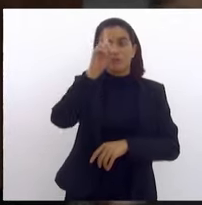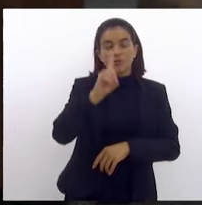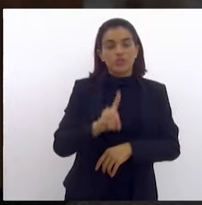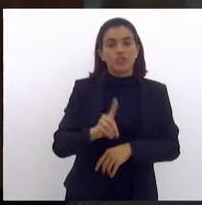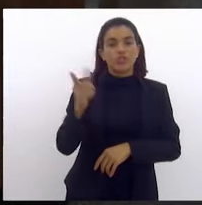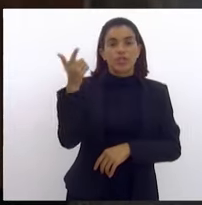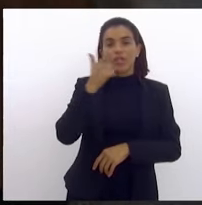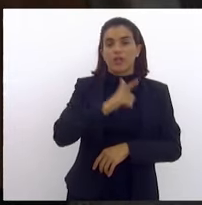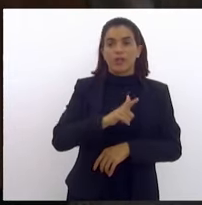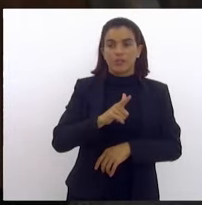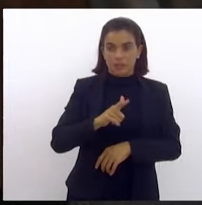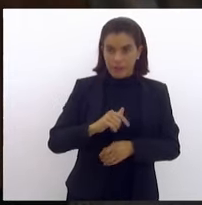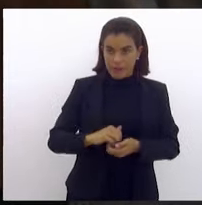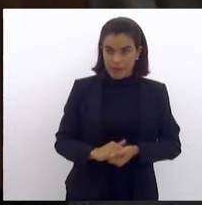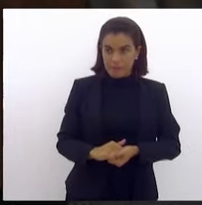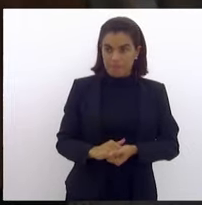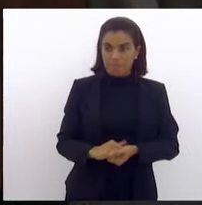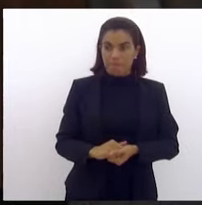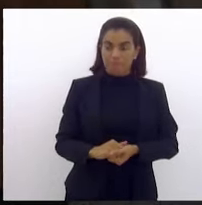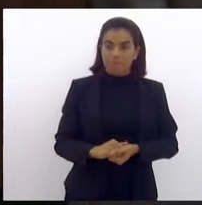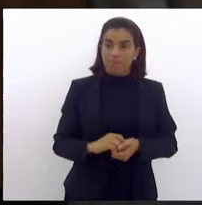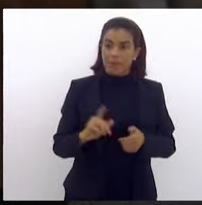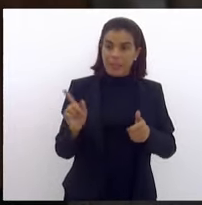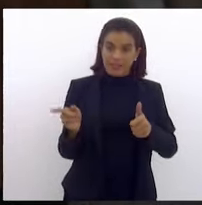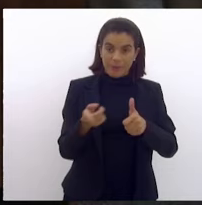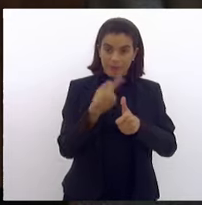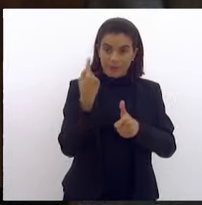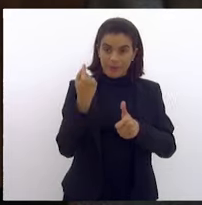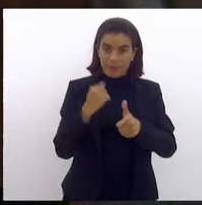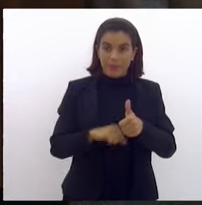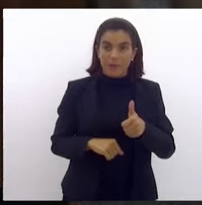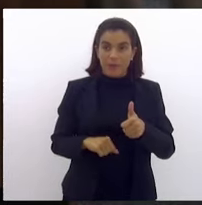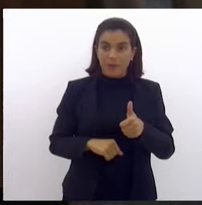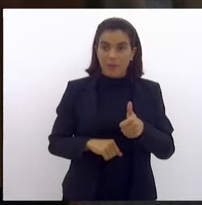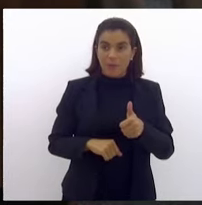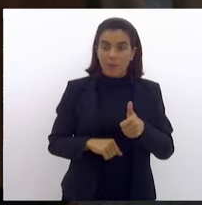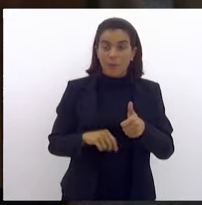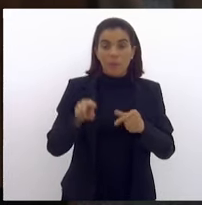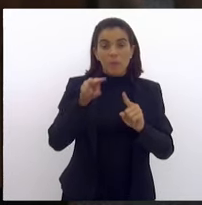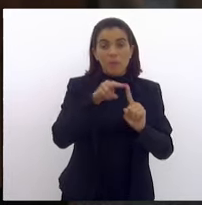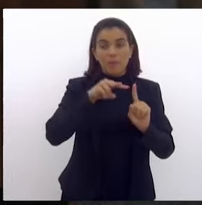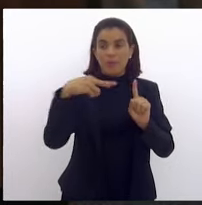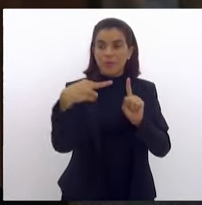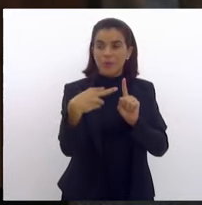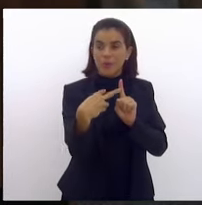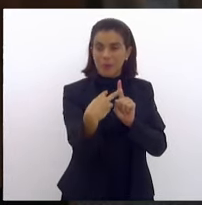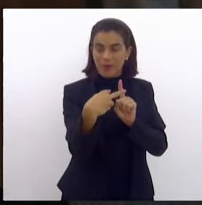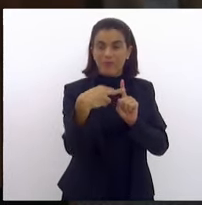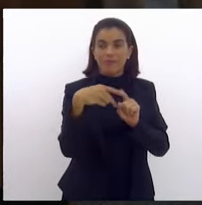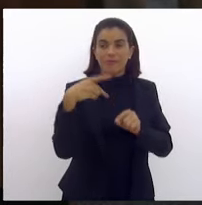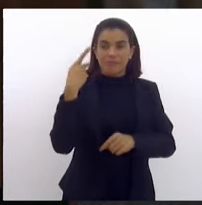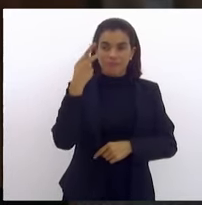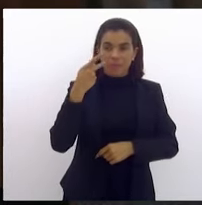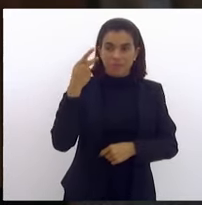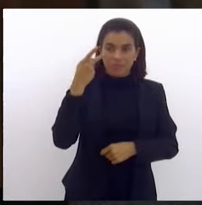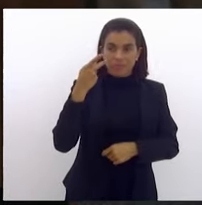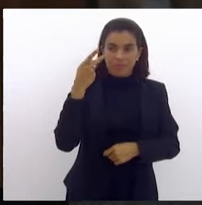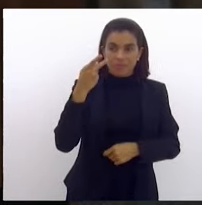adquirido. Esse é um primeiro elemento. Do ponto de vista da questão